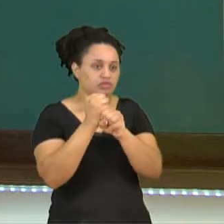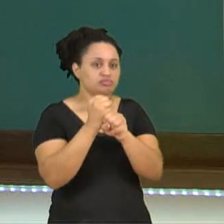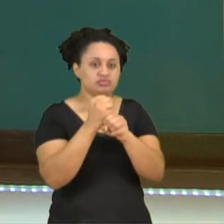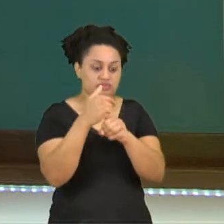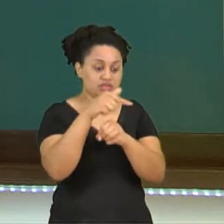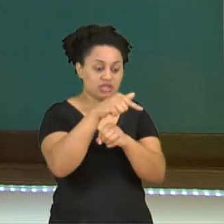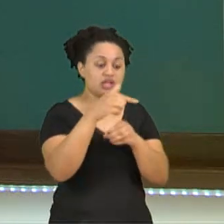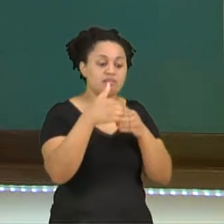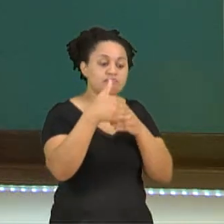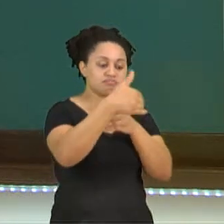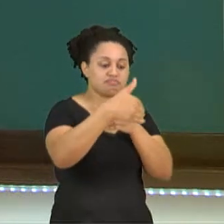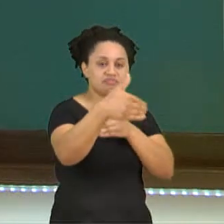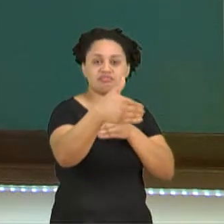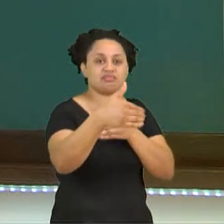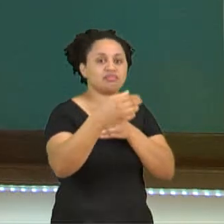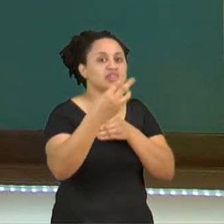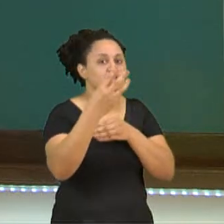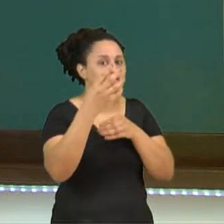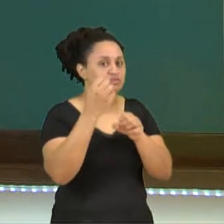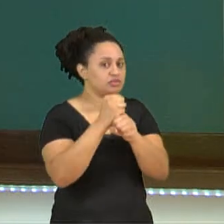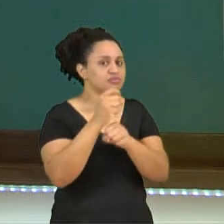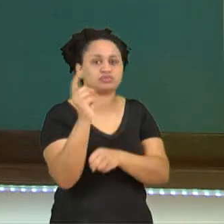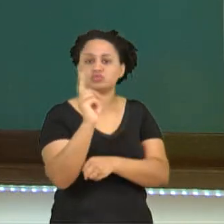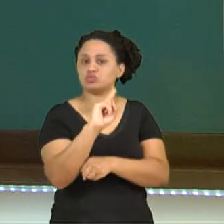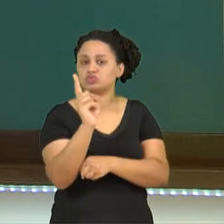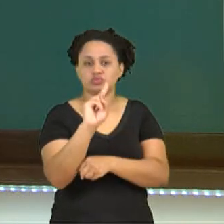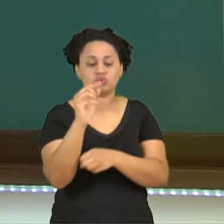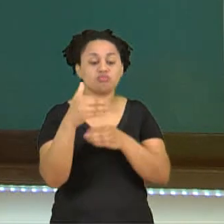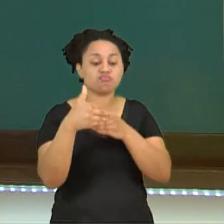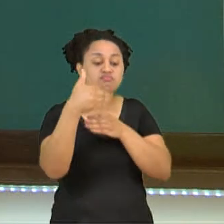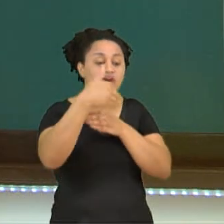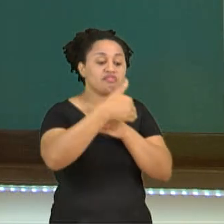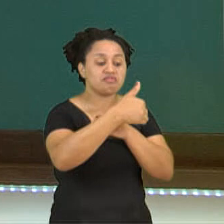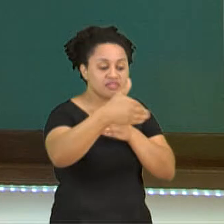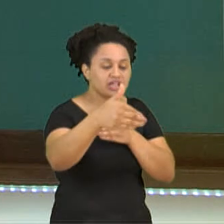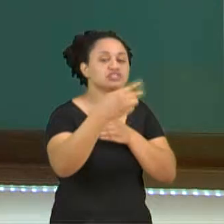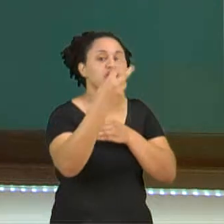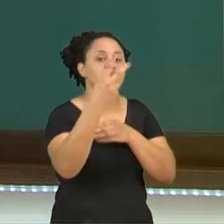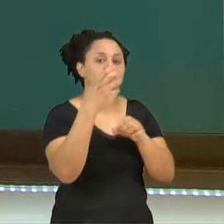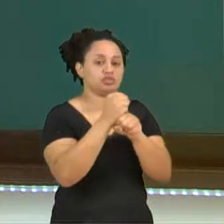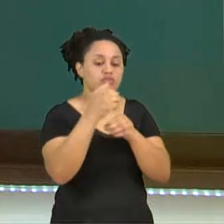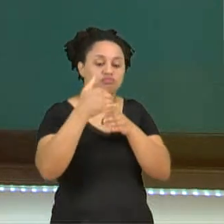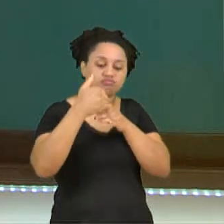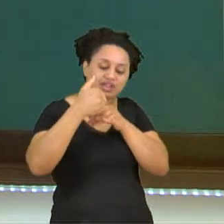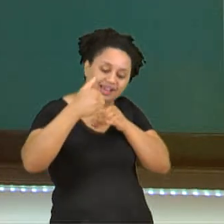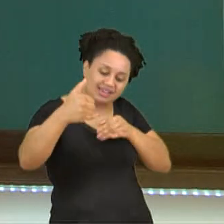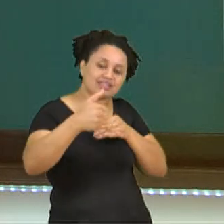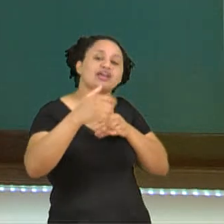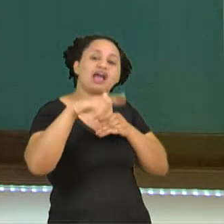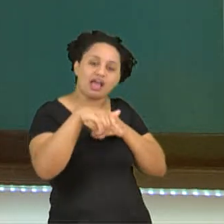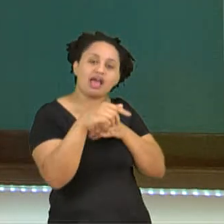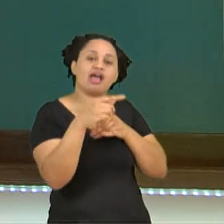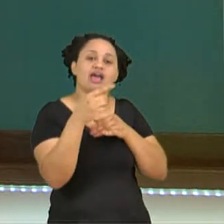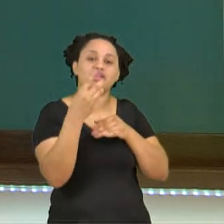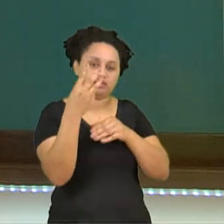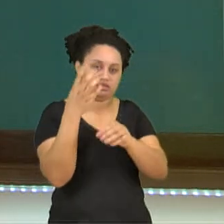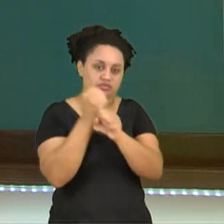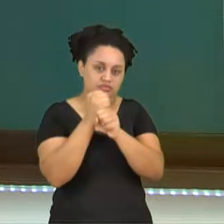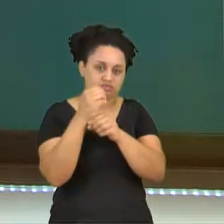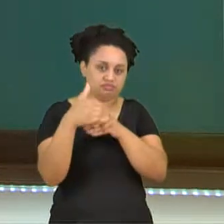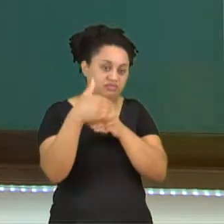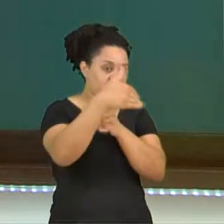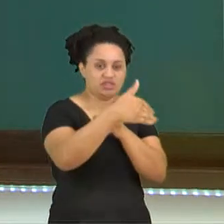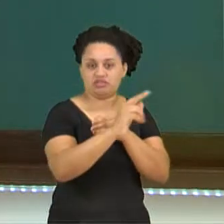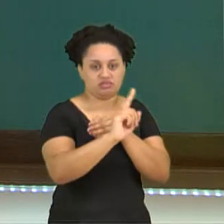pessoal, à frente da linha de 3 pontos valem 2 pontos. Então, essa alternativa é incorreta,